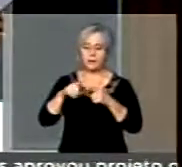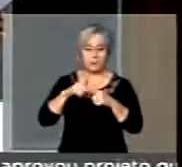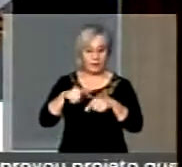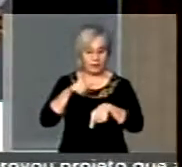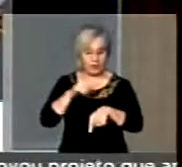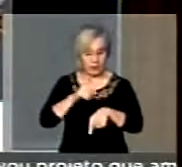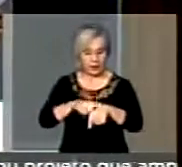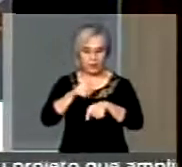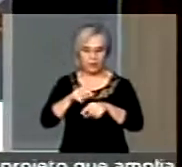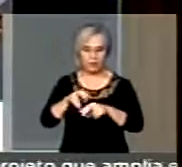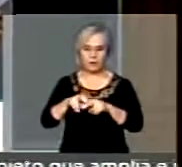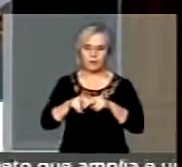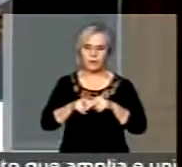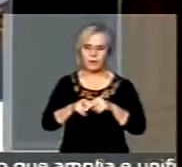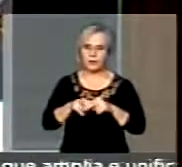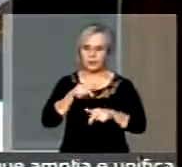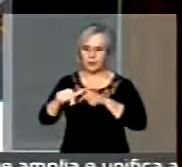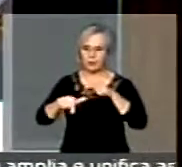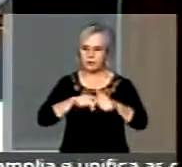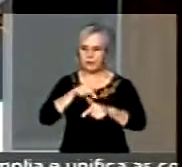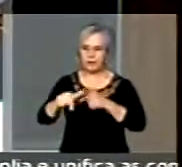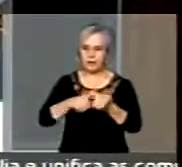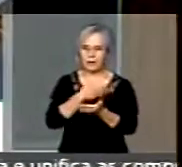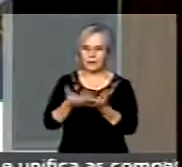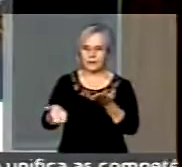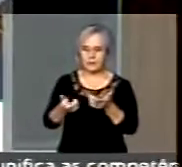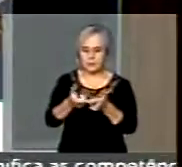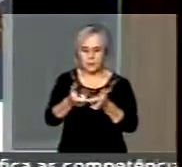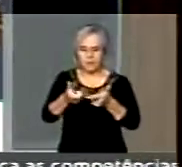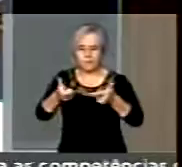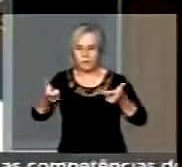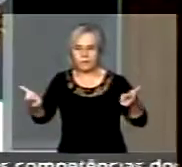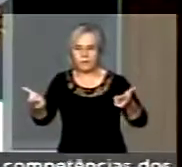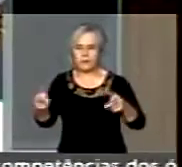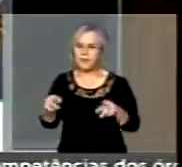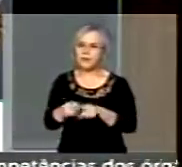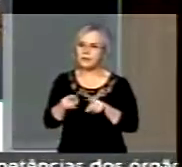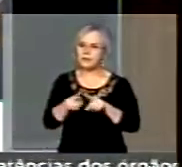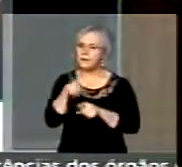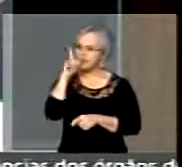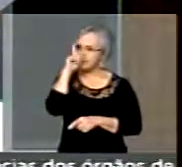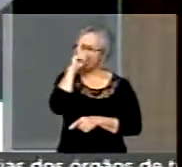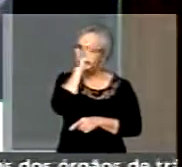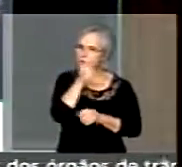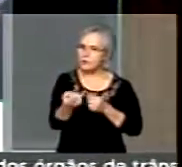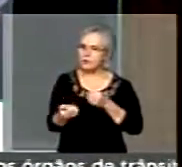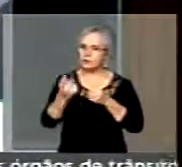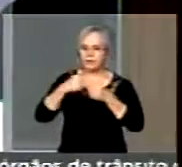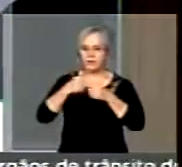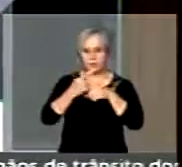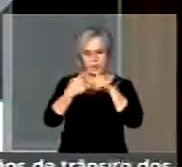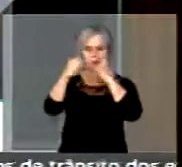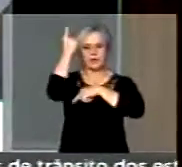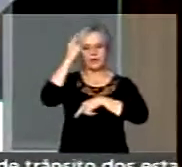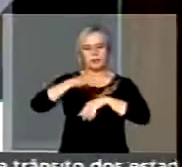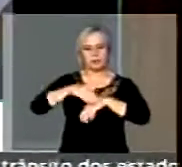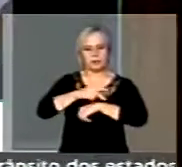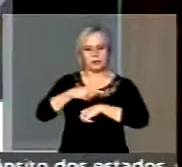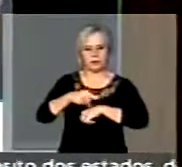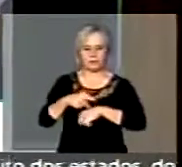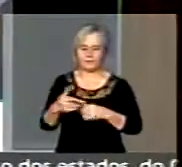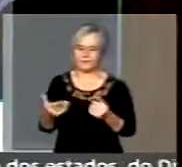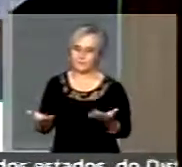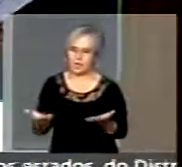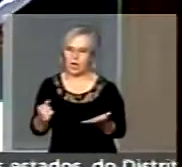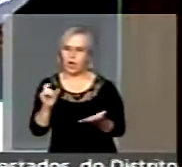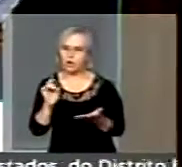no aumento do desemprego e dificulta a retomada do crescimento. O grave é que não são